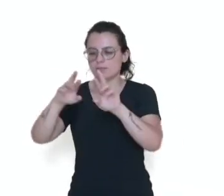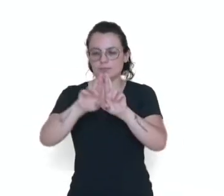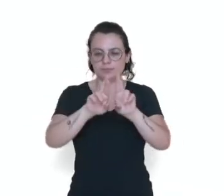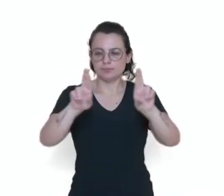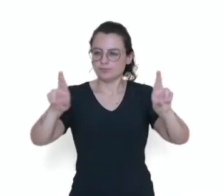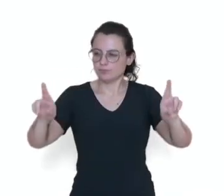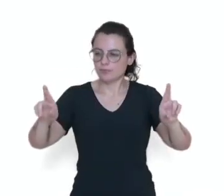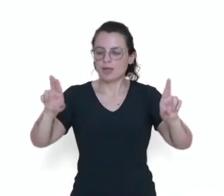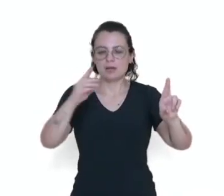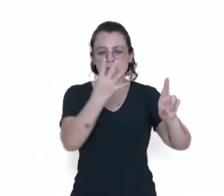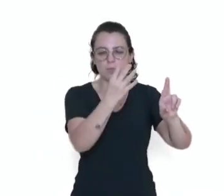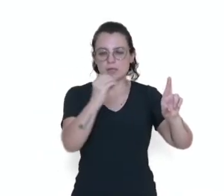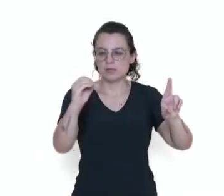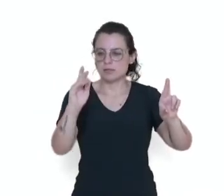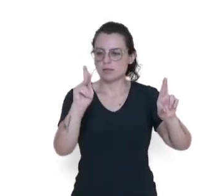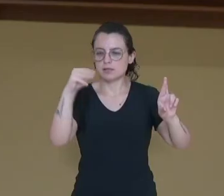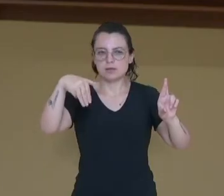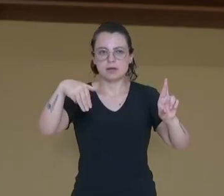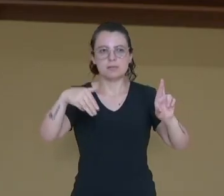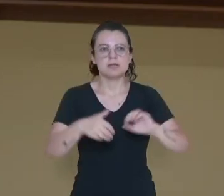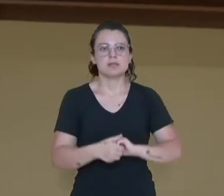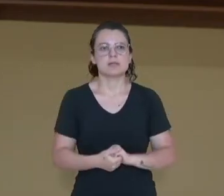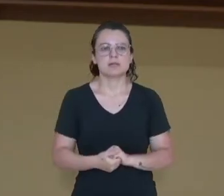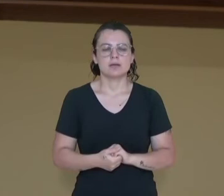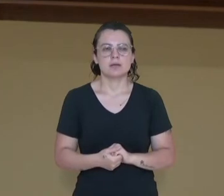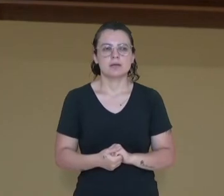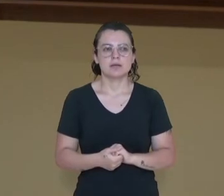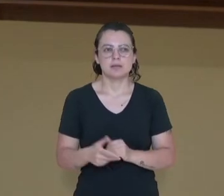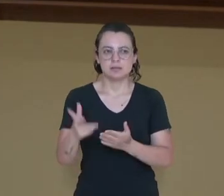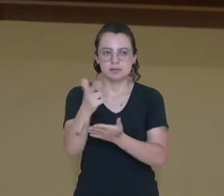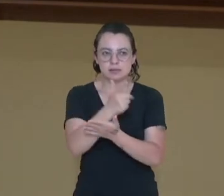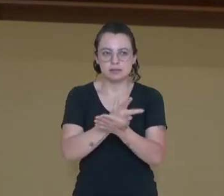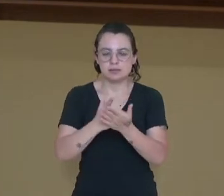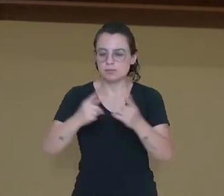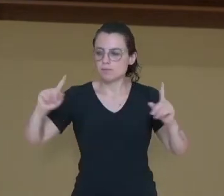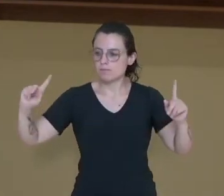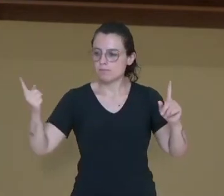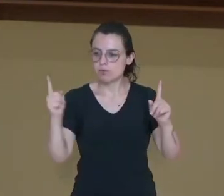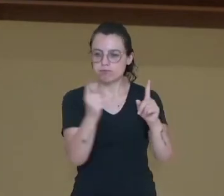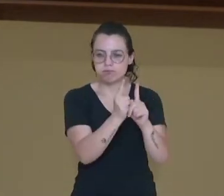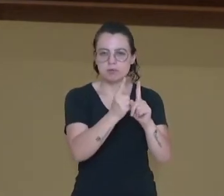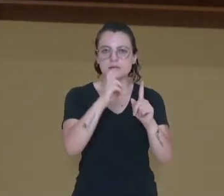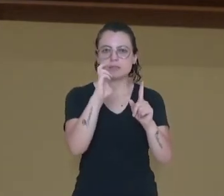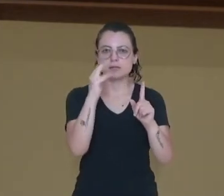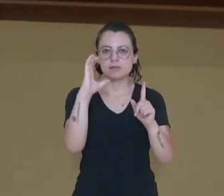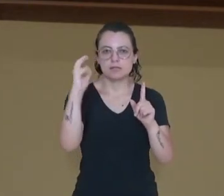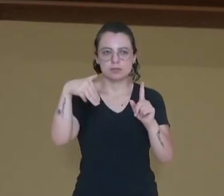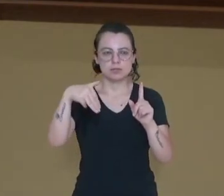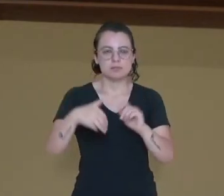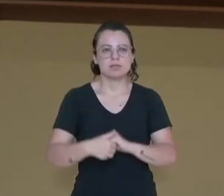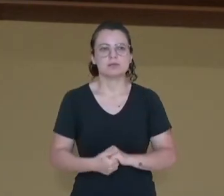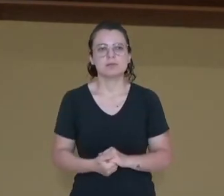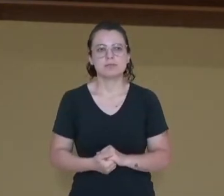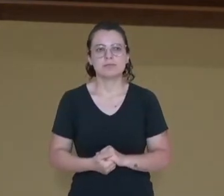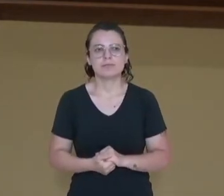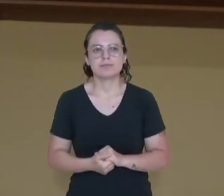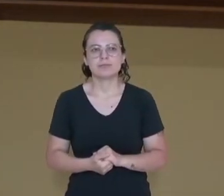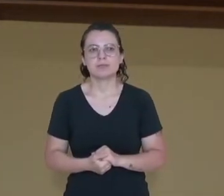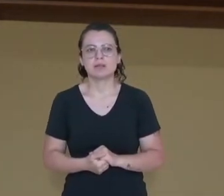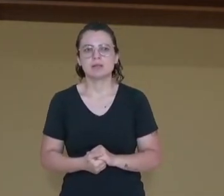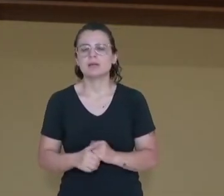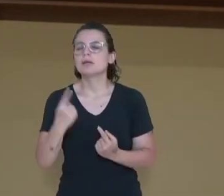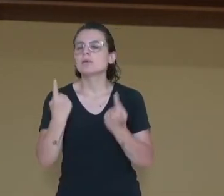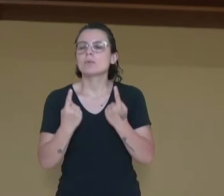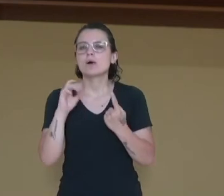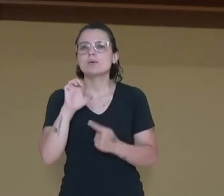400 quilômetros. Em um mapa, essa distância foi reduzida em 5 centímetros. Em que escala esse mapa